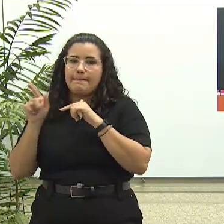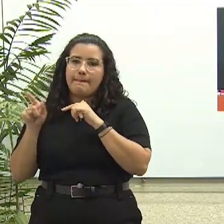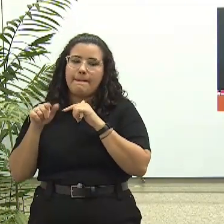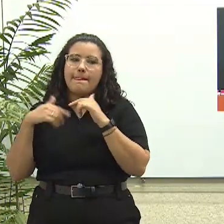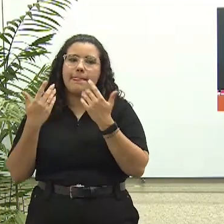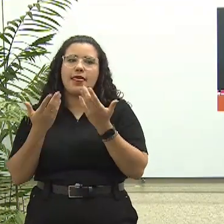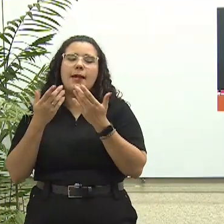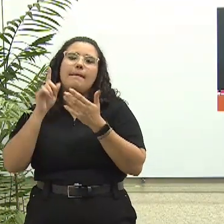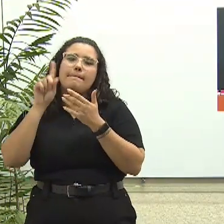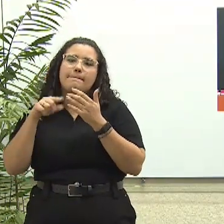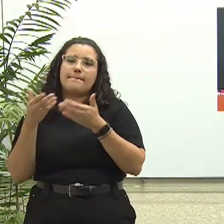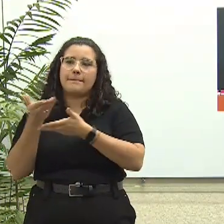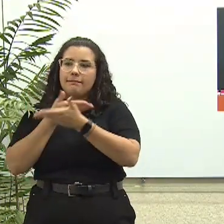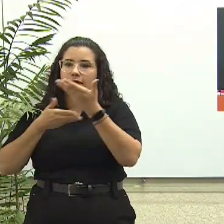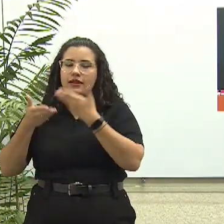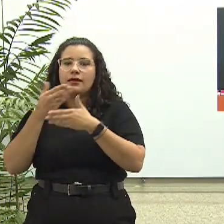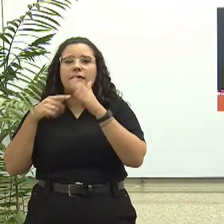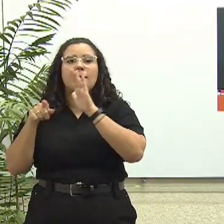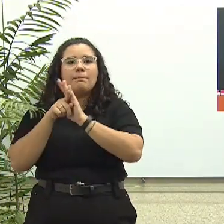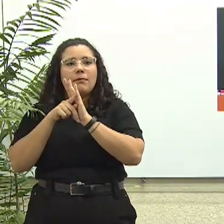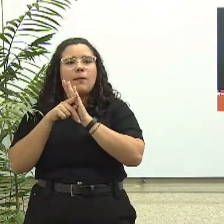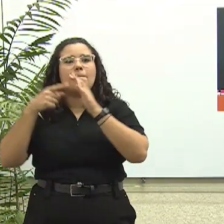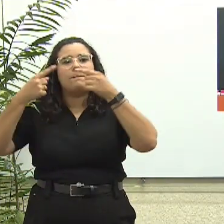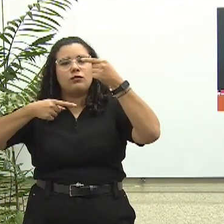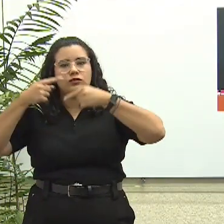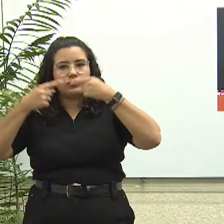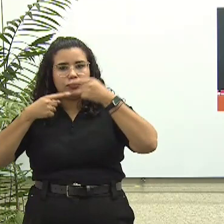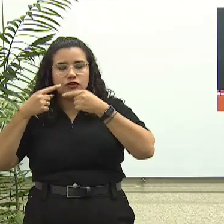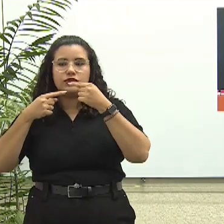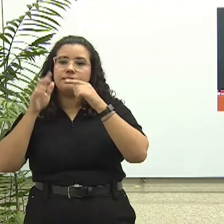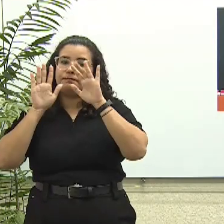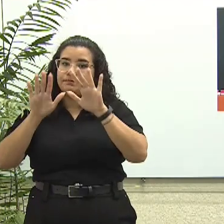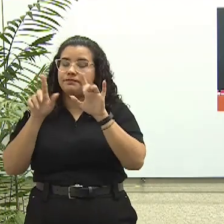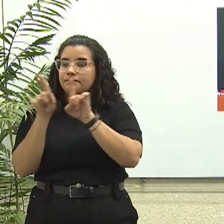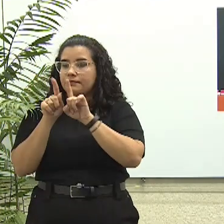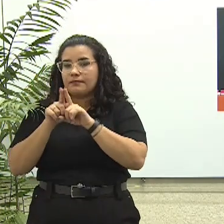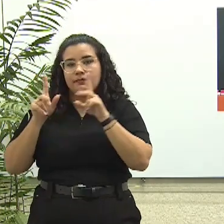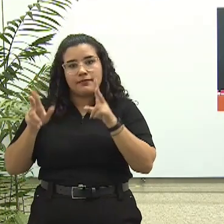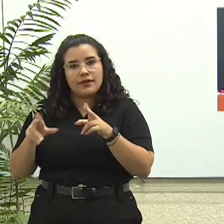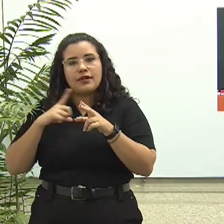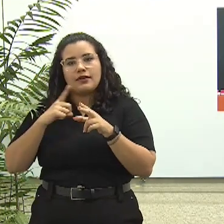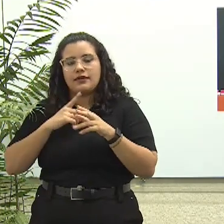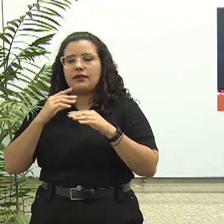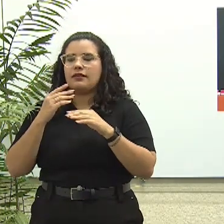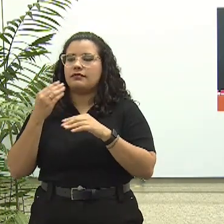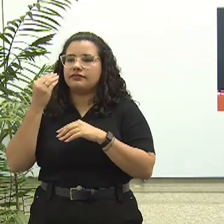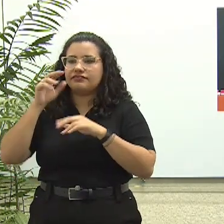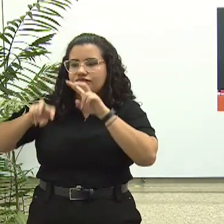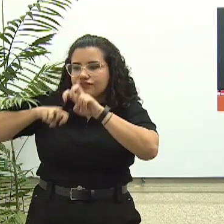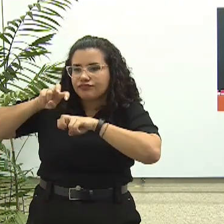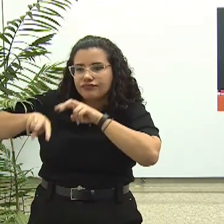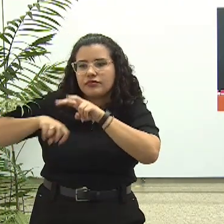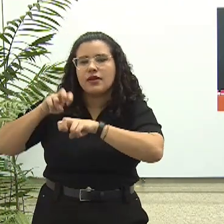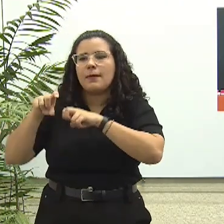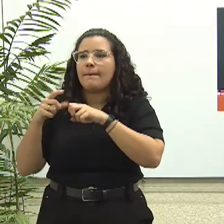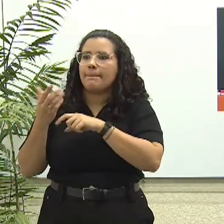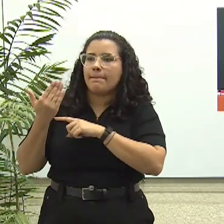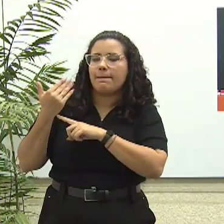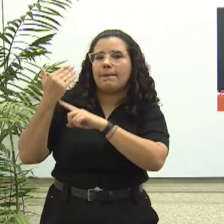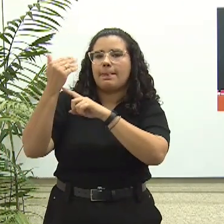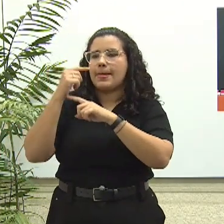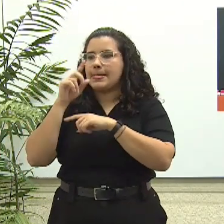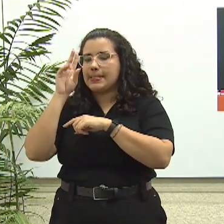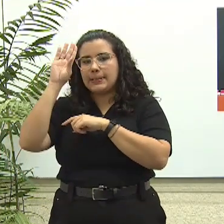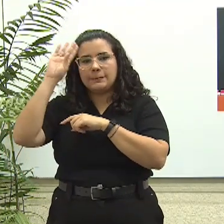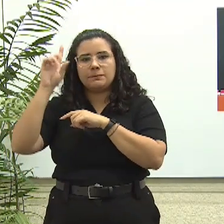eh há uma relação aqui geopolítica que precisa ser considerada mas ao mesmo tempo há uma exploração da desigualdade de tecnologia como como um